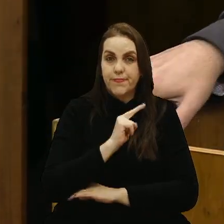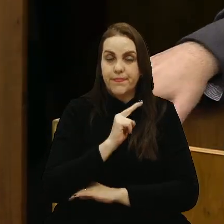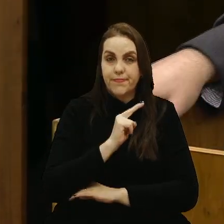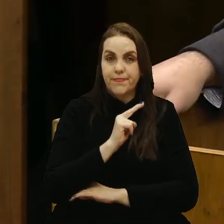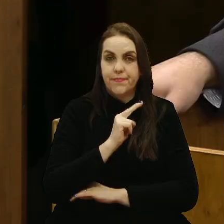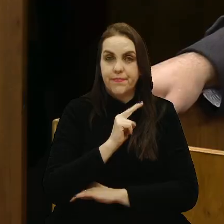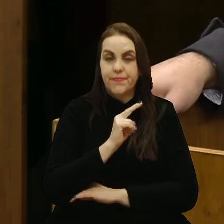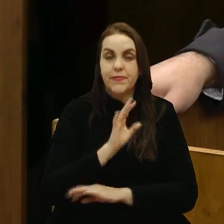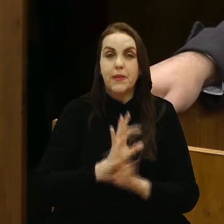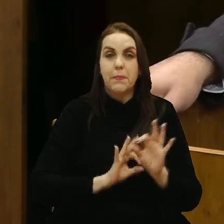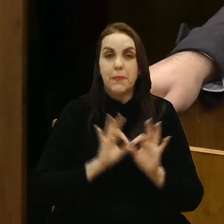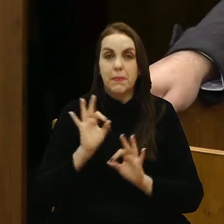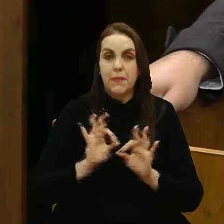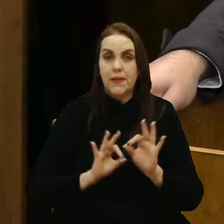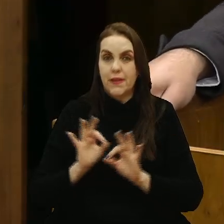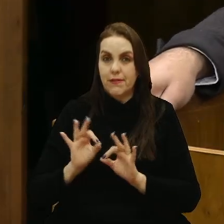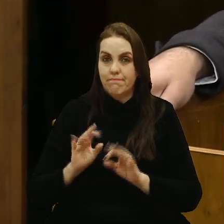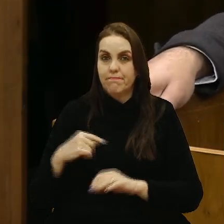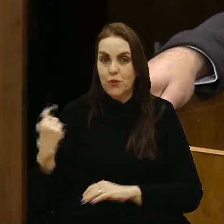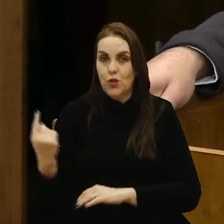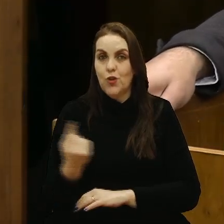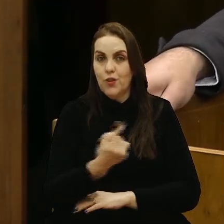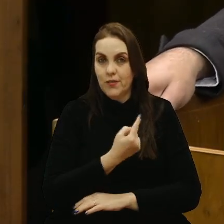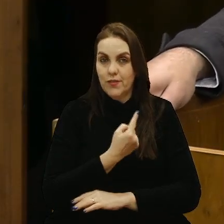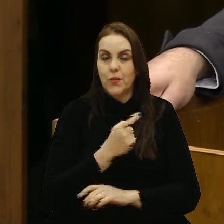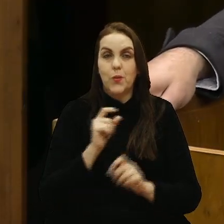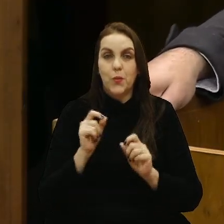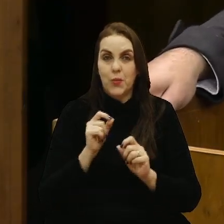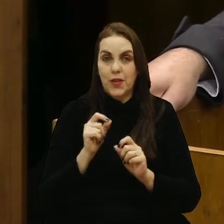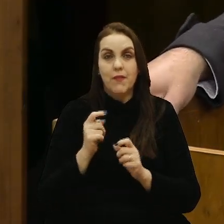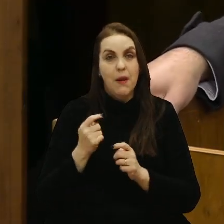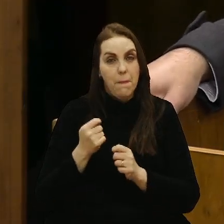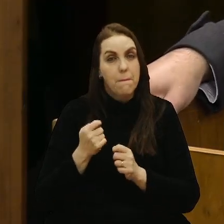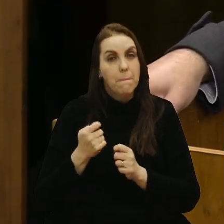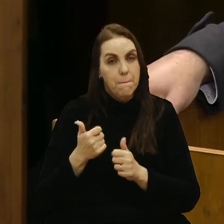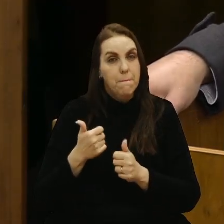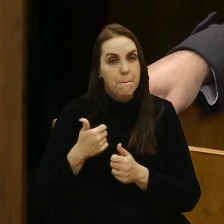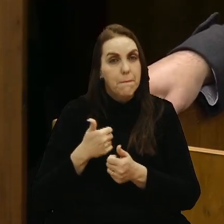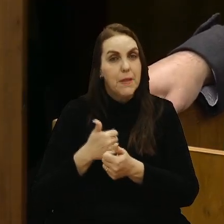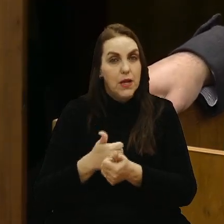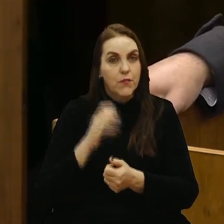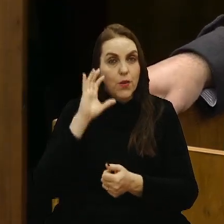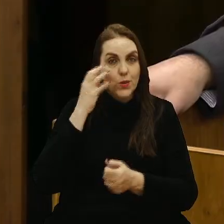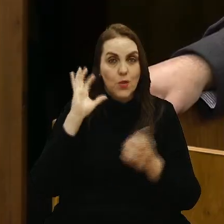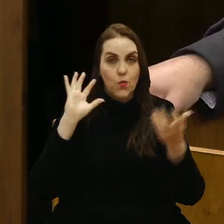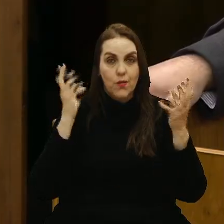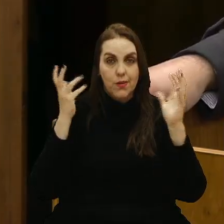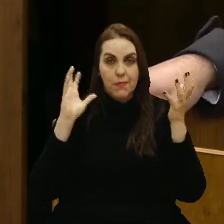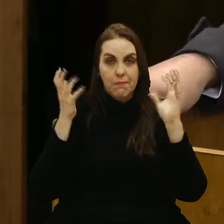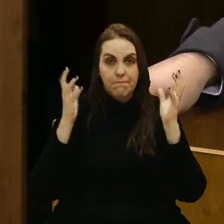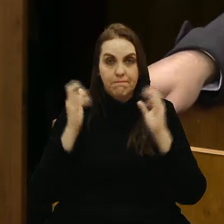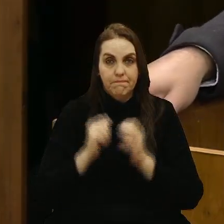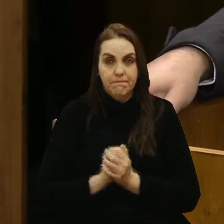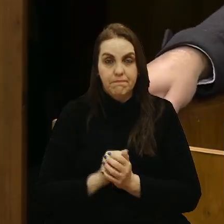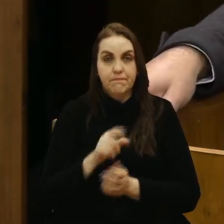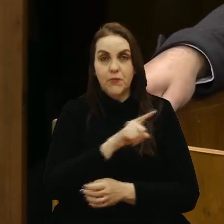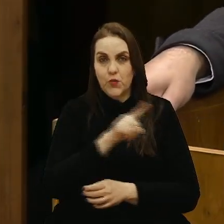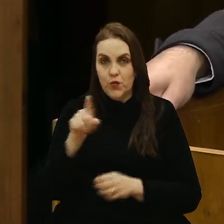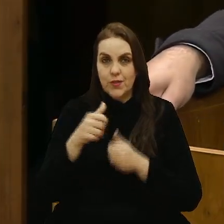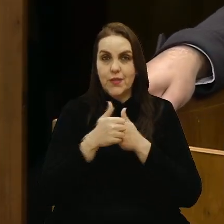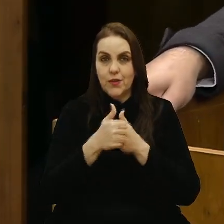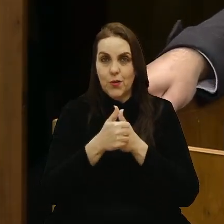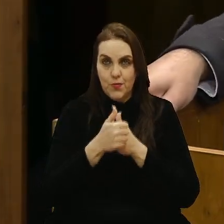nos prepararmos para o que se avizinha na situação climática. Vocês devem ter acompanhado